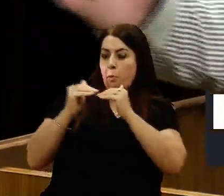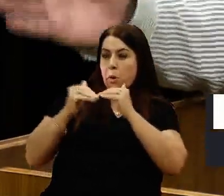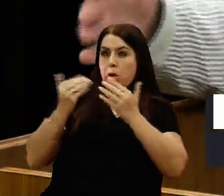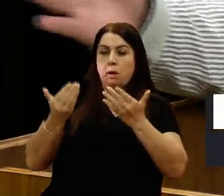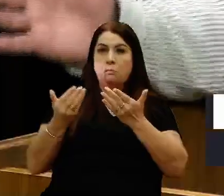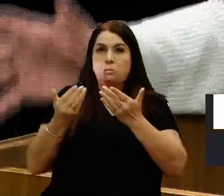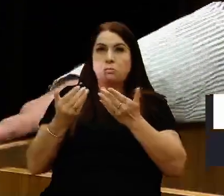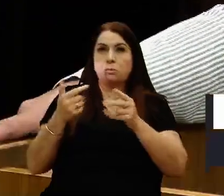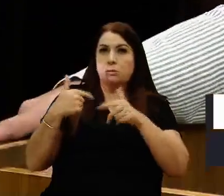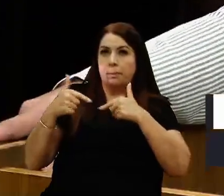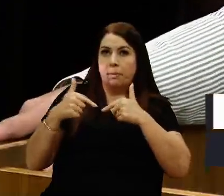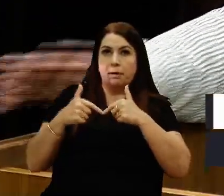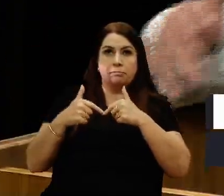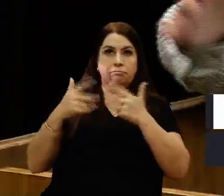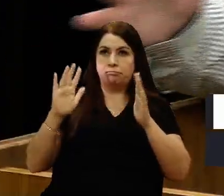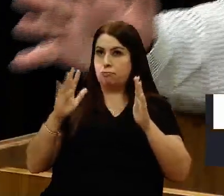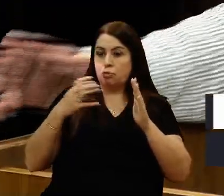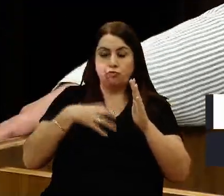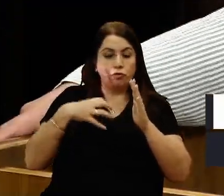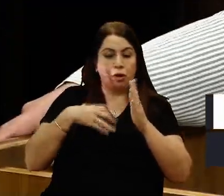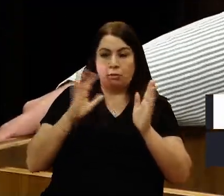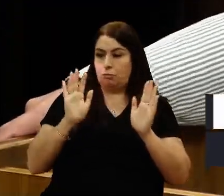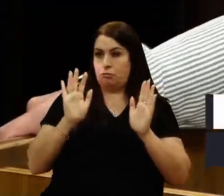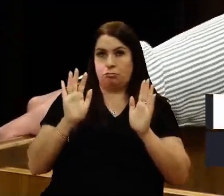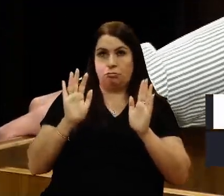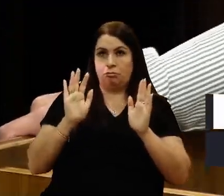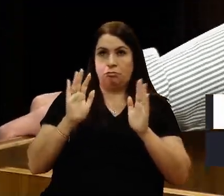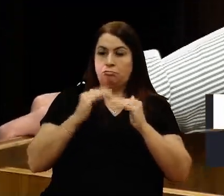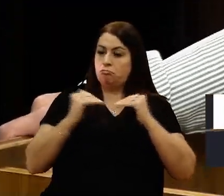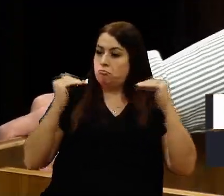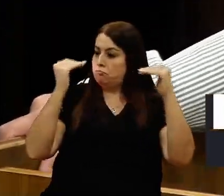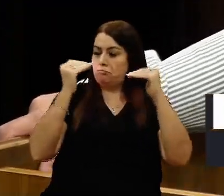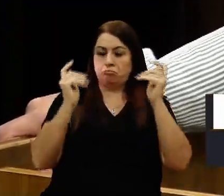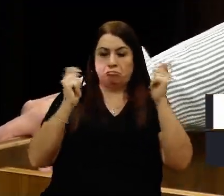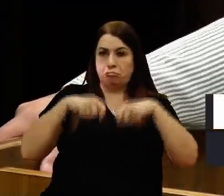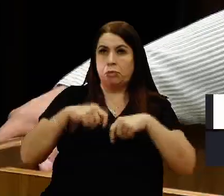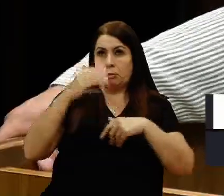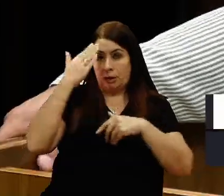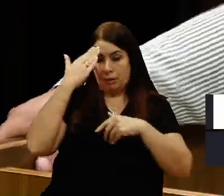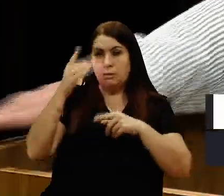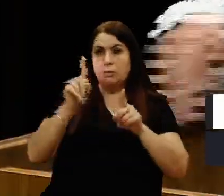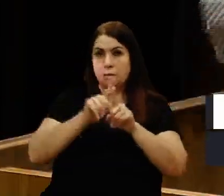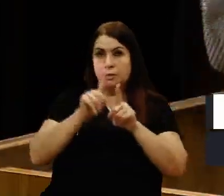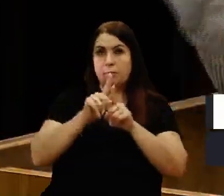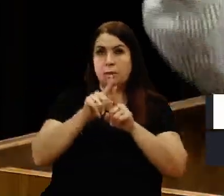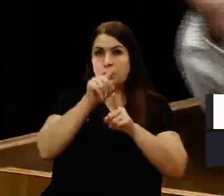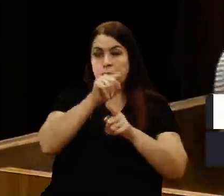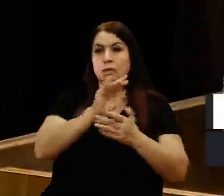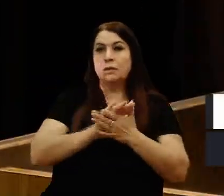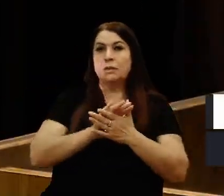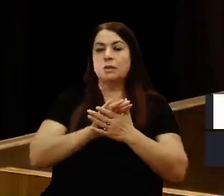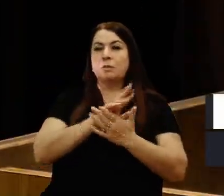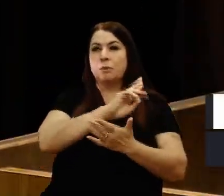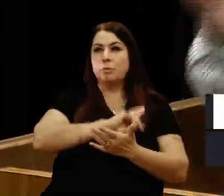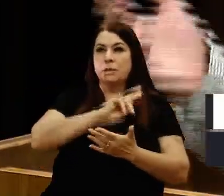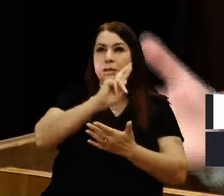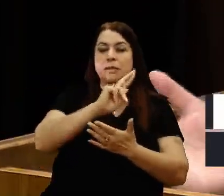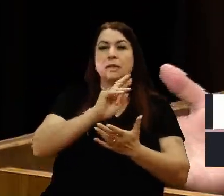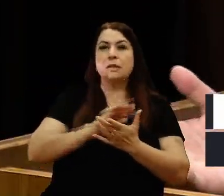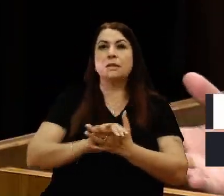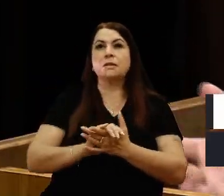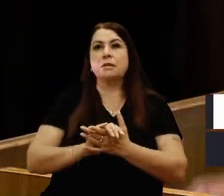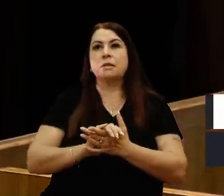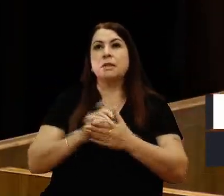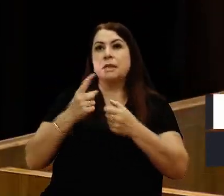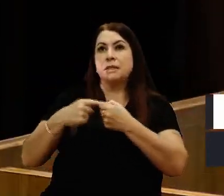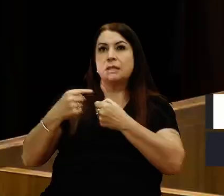acordamos e o trabalho ocorreu da forma mais em alto nível possível. Eu agradeço também o senhor, que tem uma representação tão grande